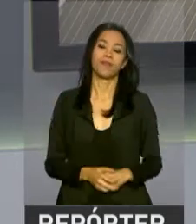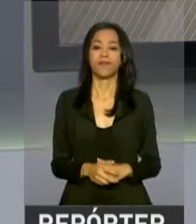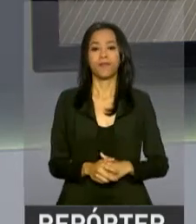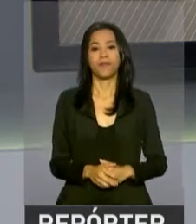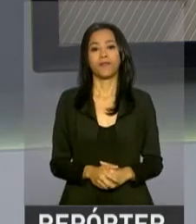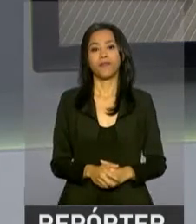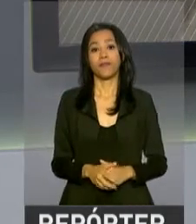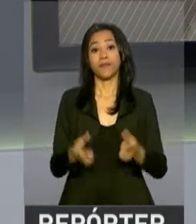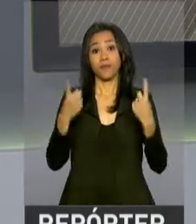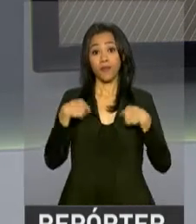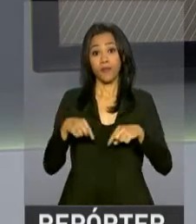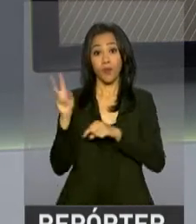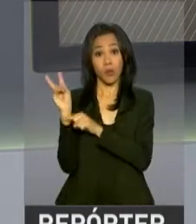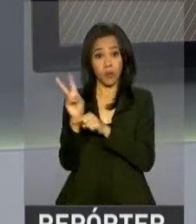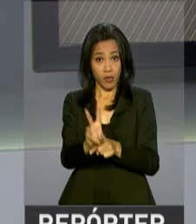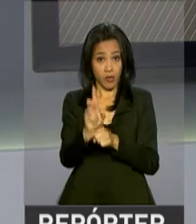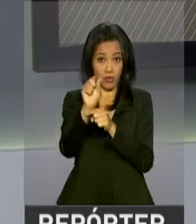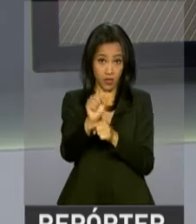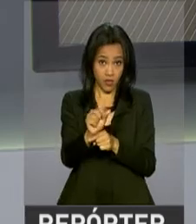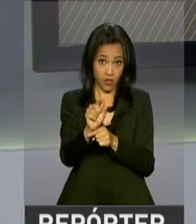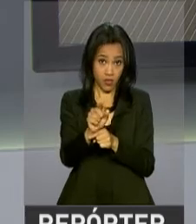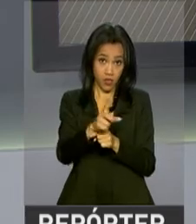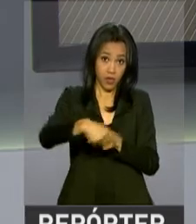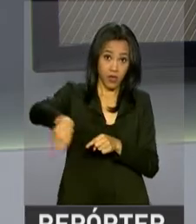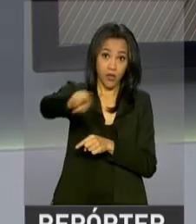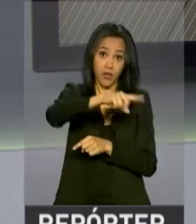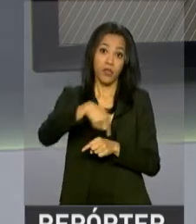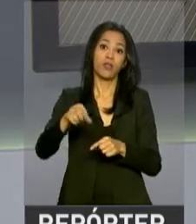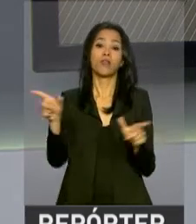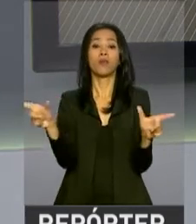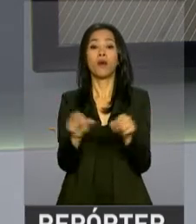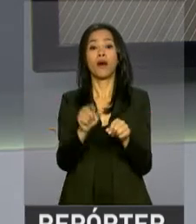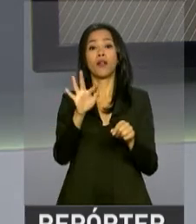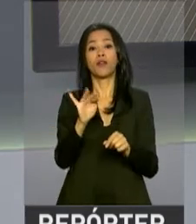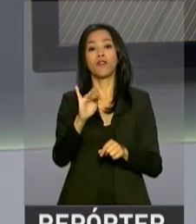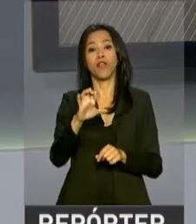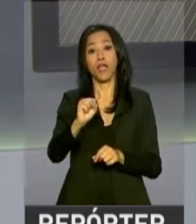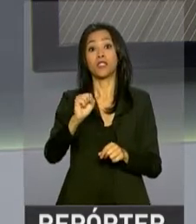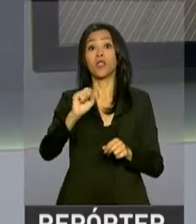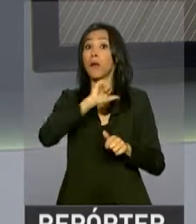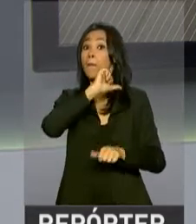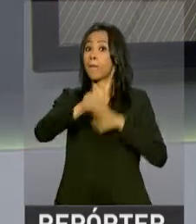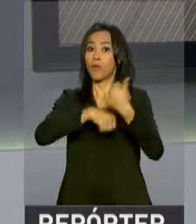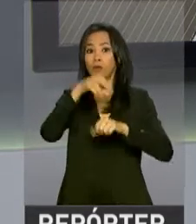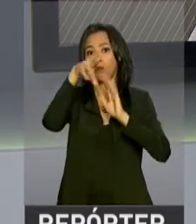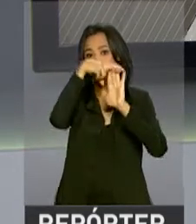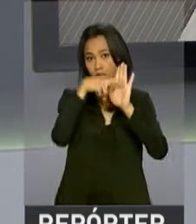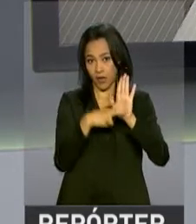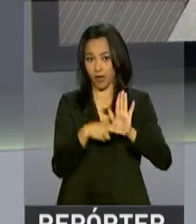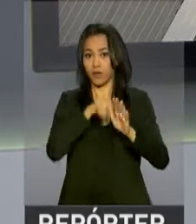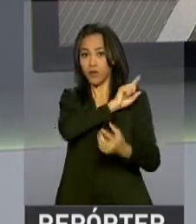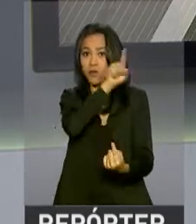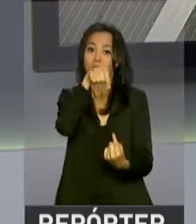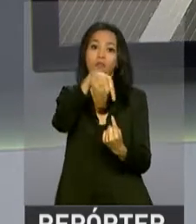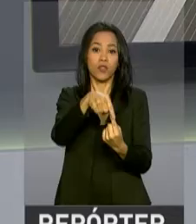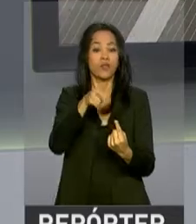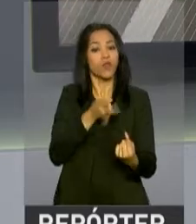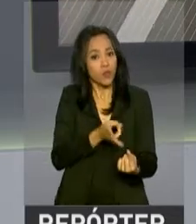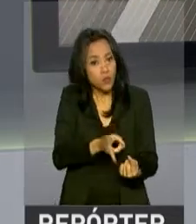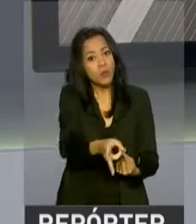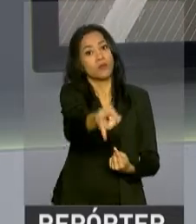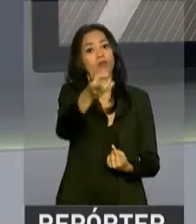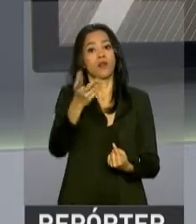o financiamento para os estudantes do ensino superior mudou em dezembro do ano passado para garantir a sustentabilidade do programa